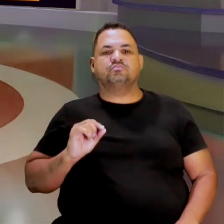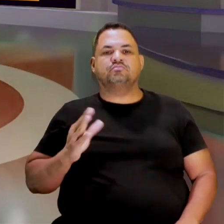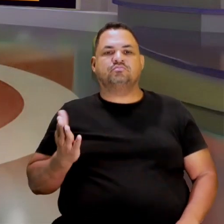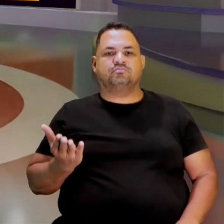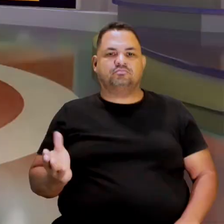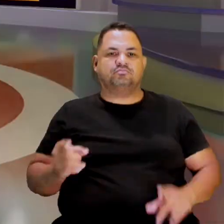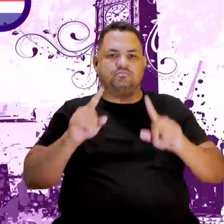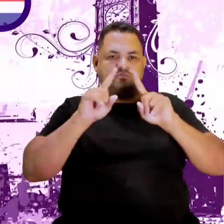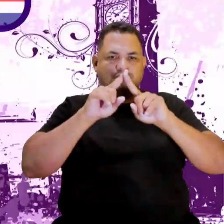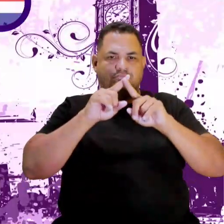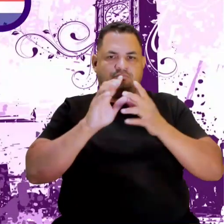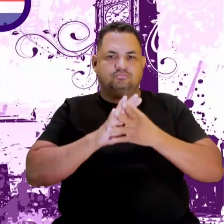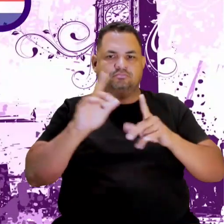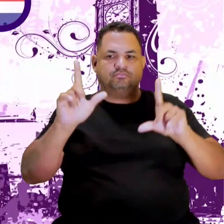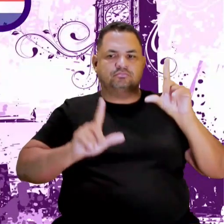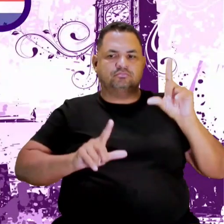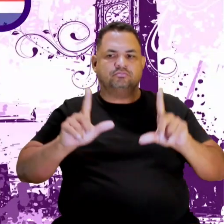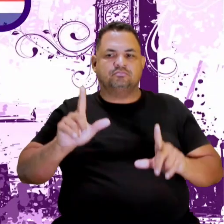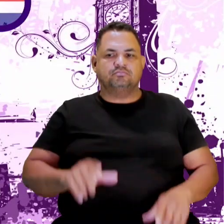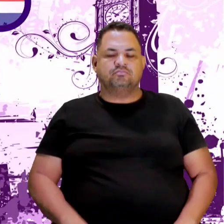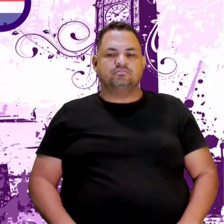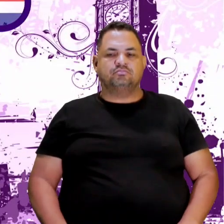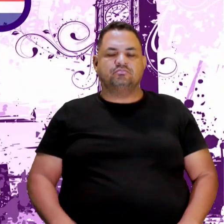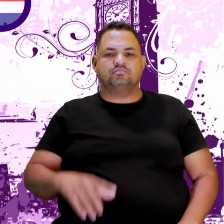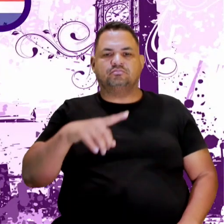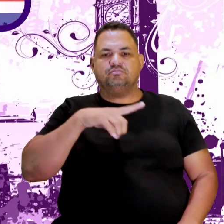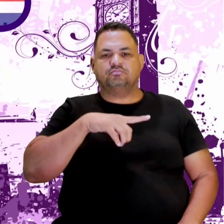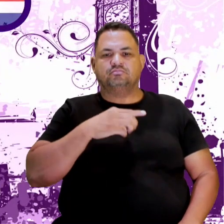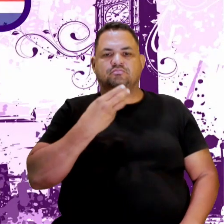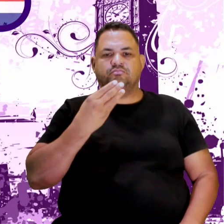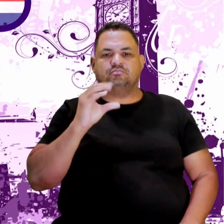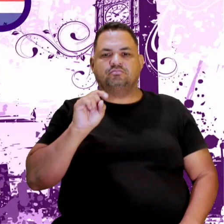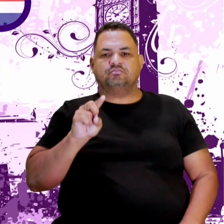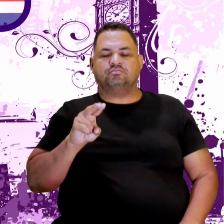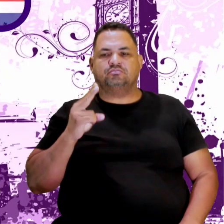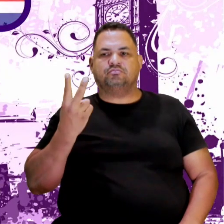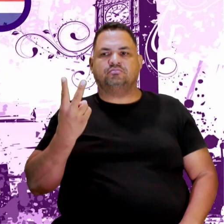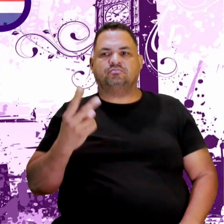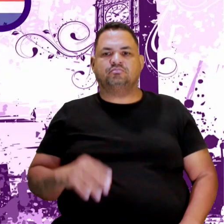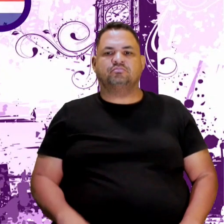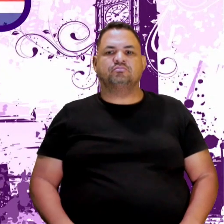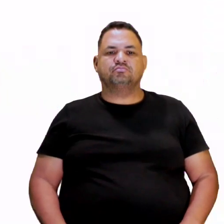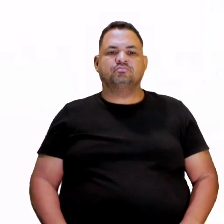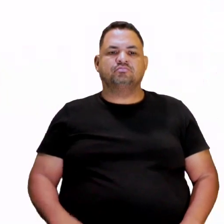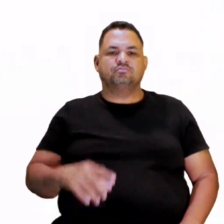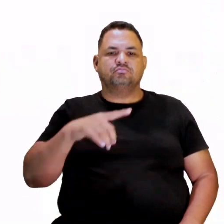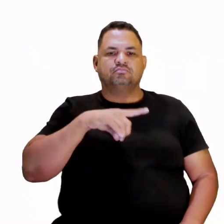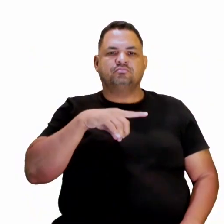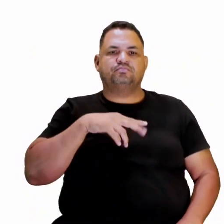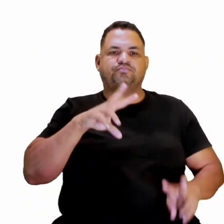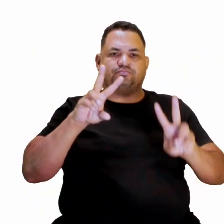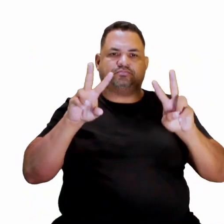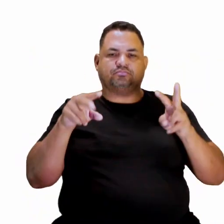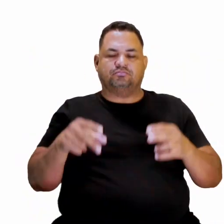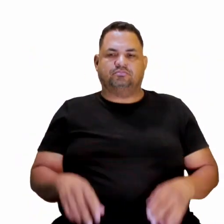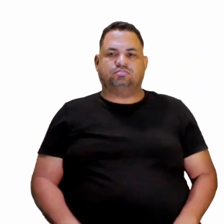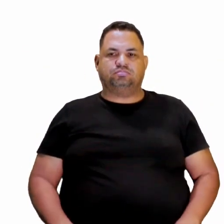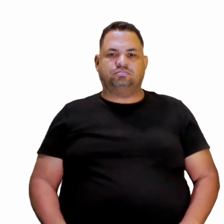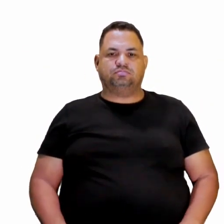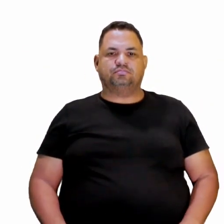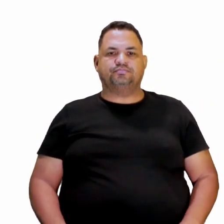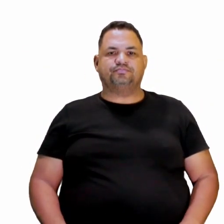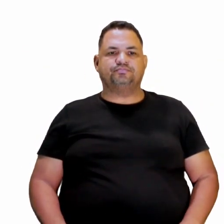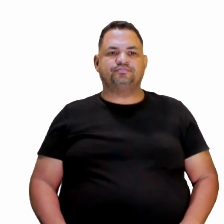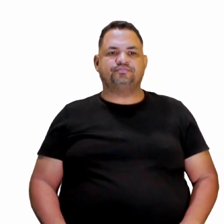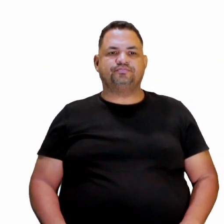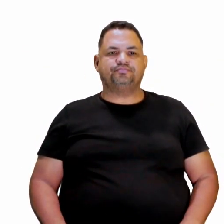a tela? Let's begin lá na tela, 30.2, e a gente teve o título da aula de Actually Means Something